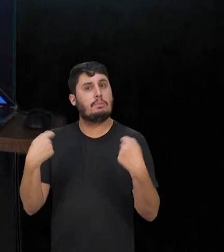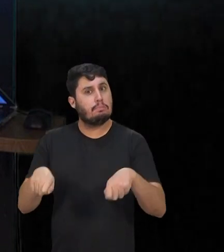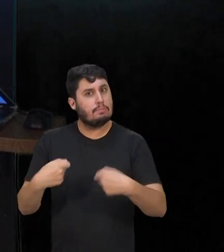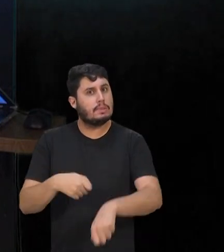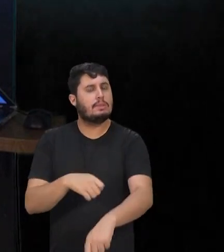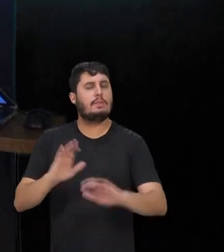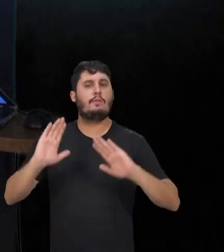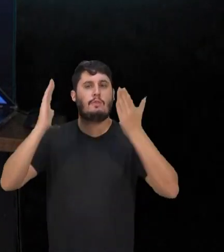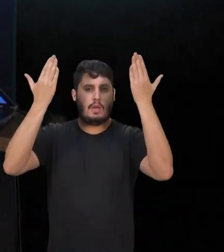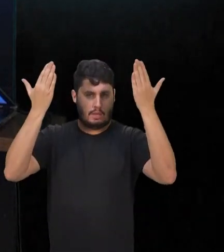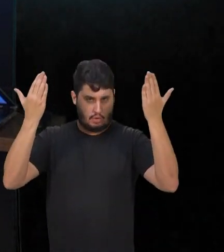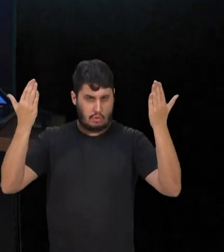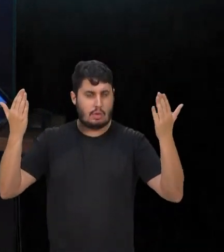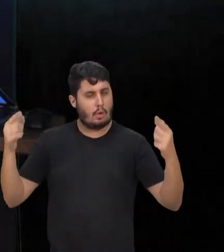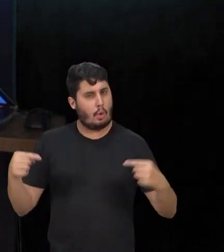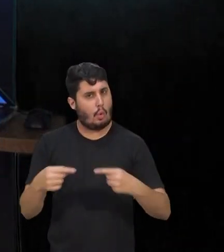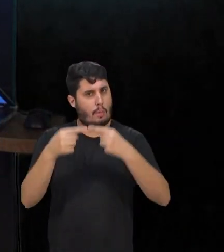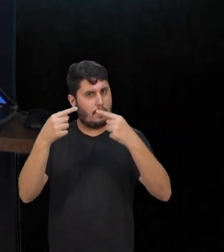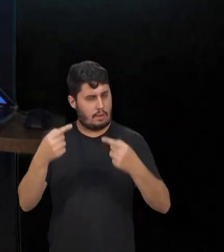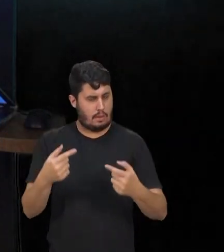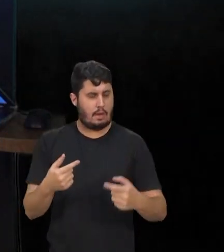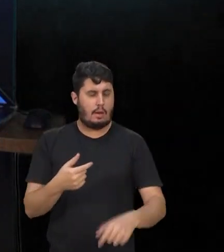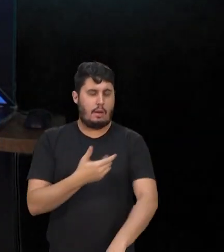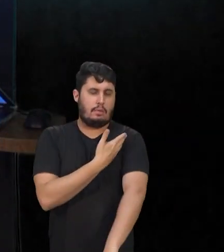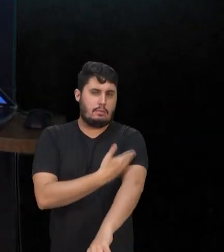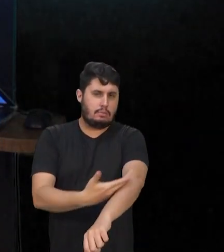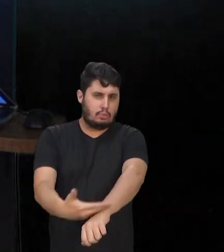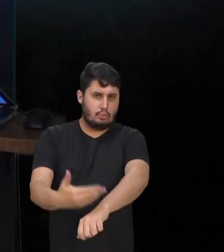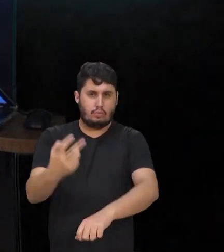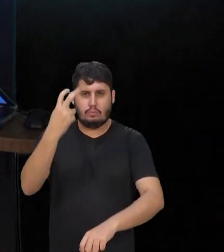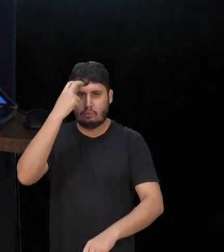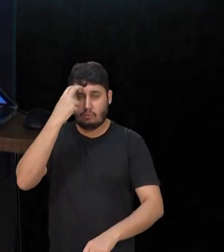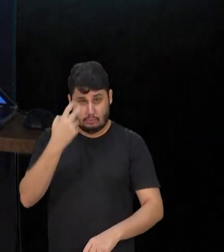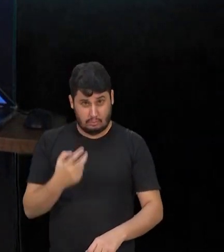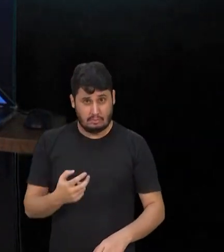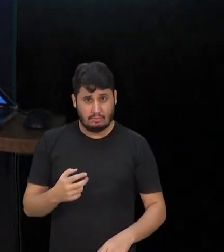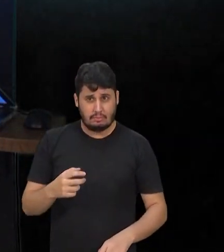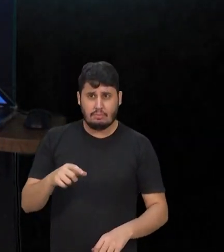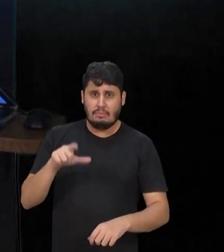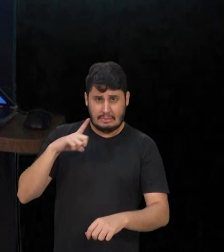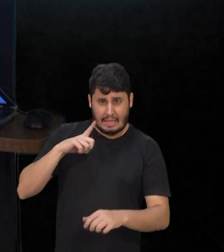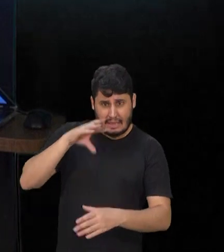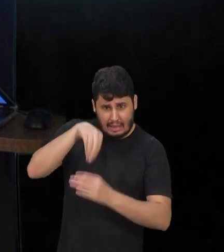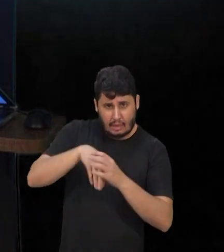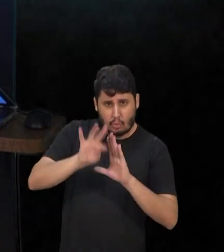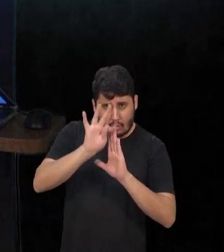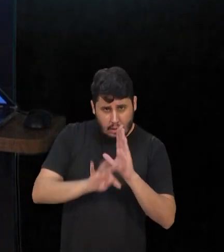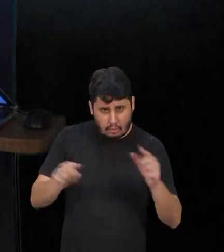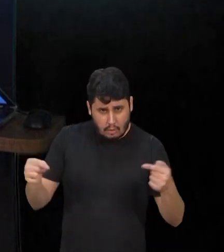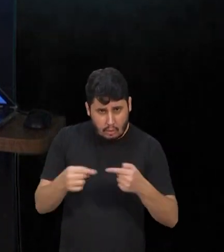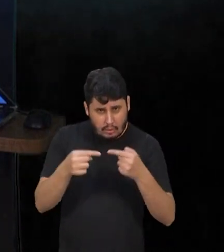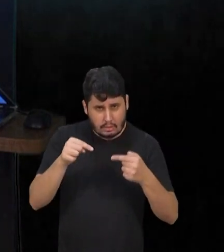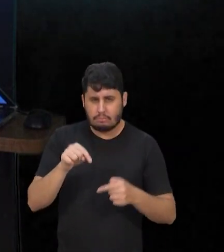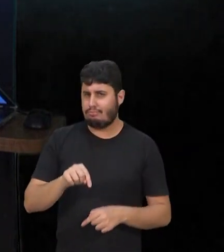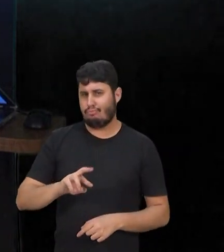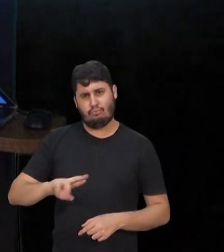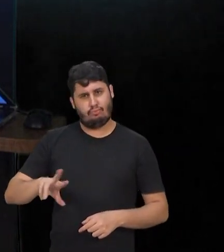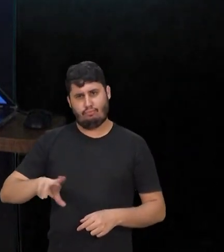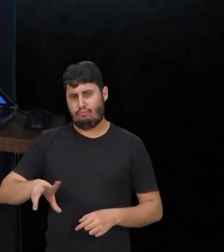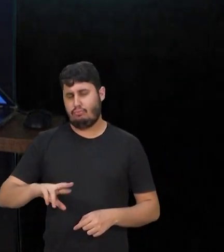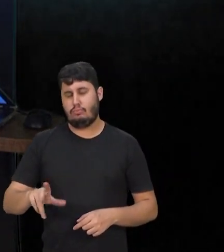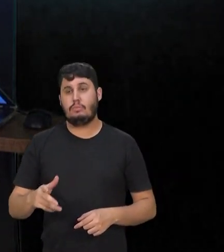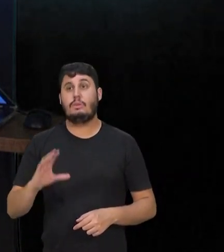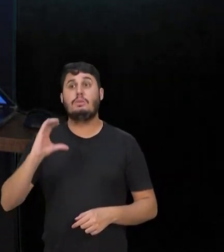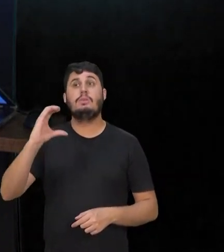mexicana. Essa festa ela dura até hoje por causa de estudos que foram realizados. É isso que diz o texto? Não. Letra C.